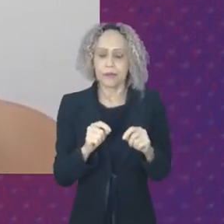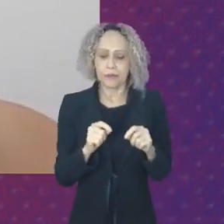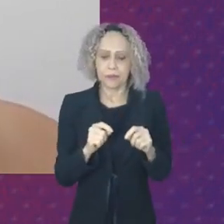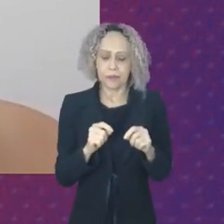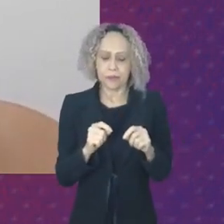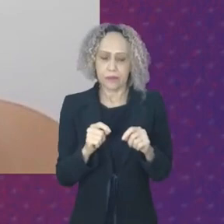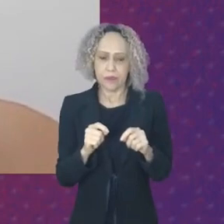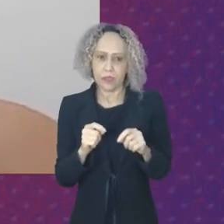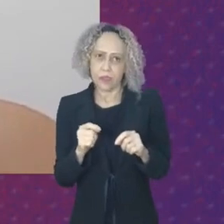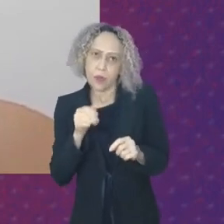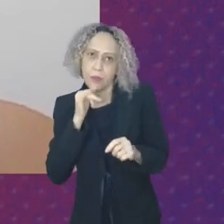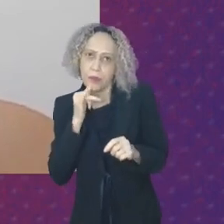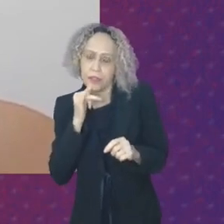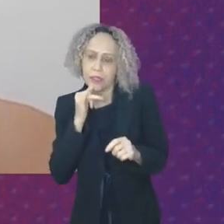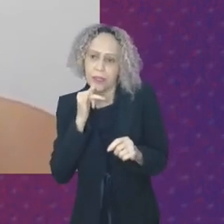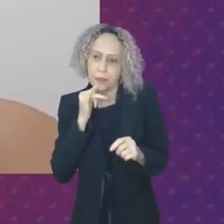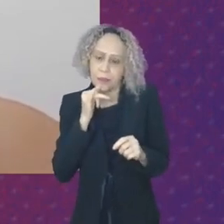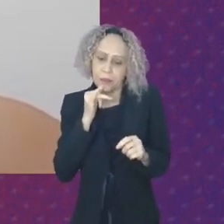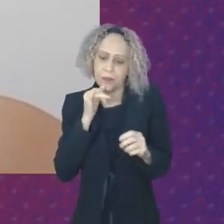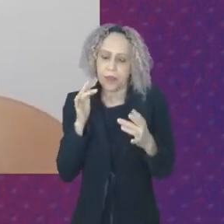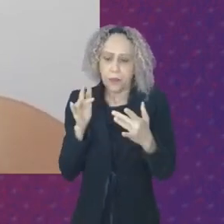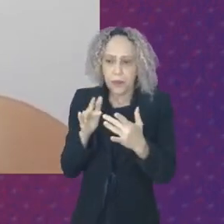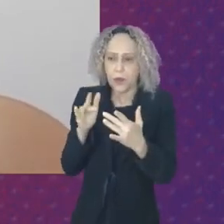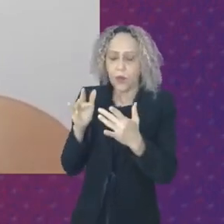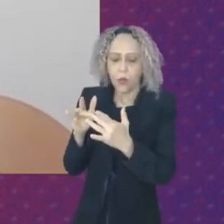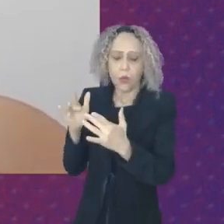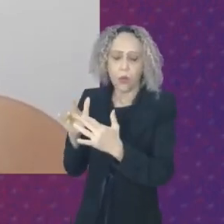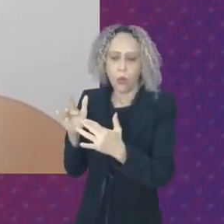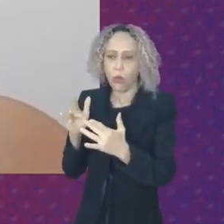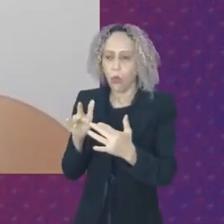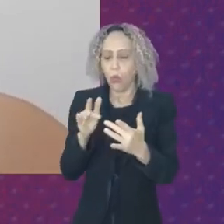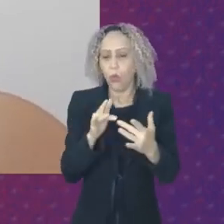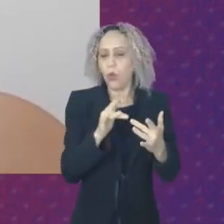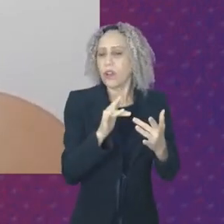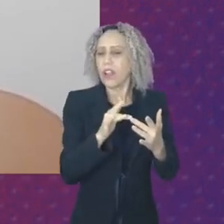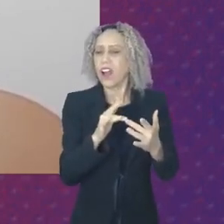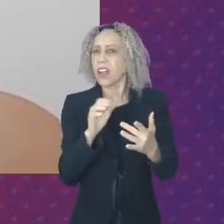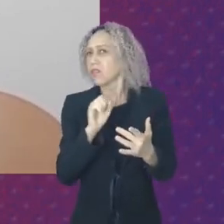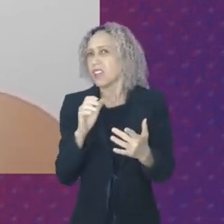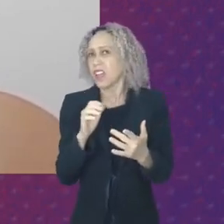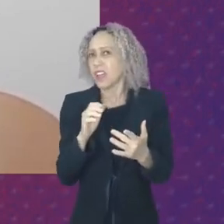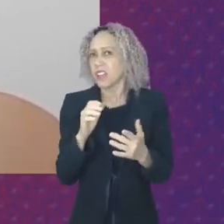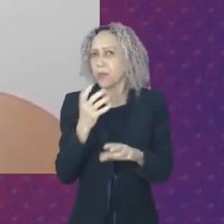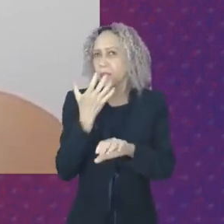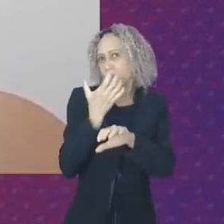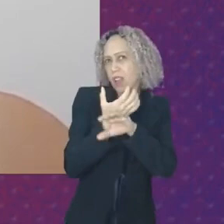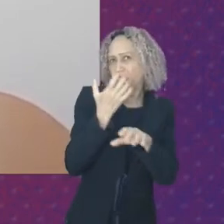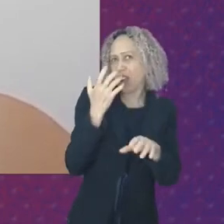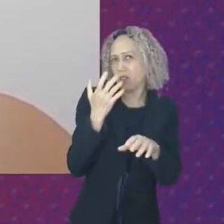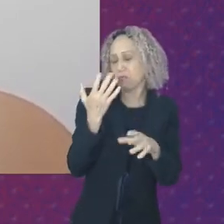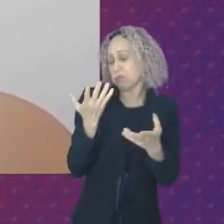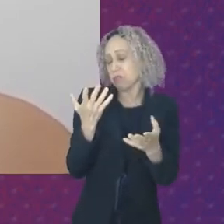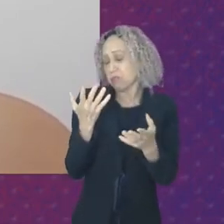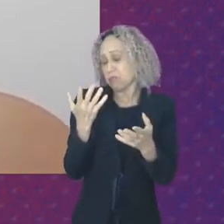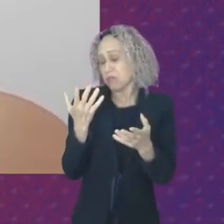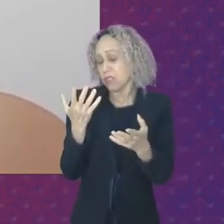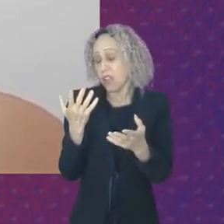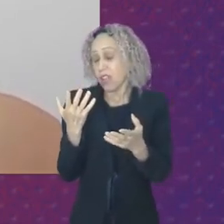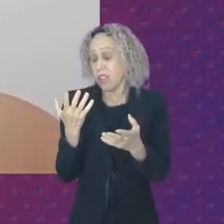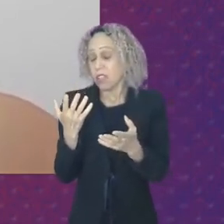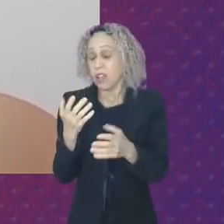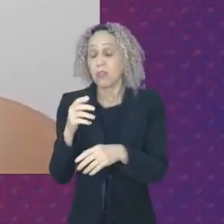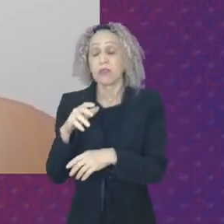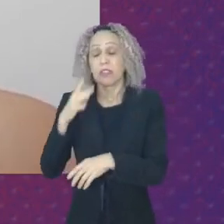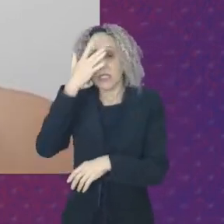vias digitais ou presenciais mesmo, com outras pessoas da América Latina, e elas visualizam o Lula como essa grande liderança,